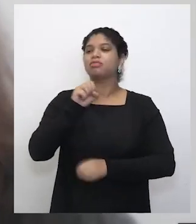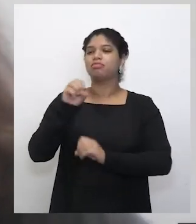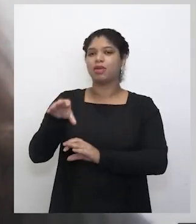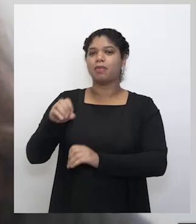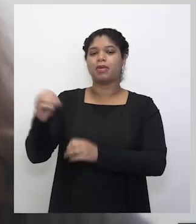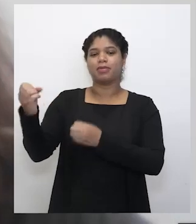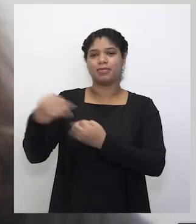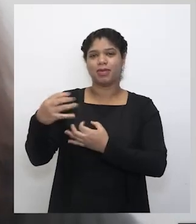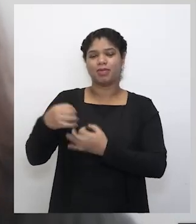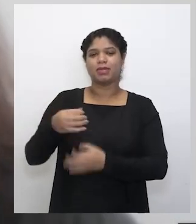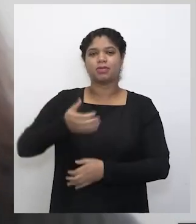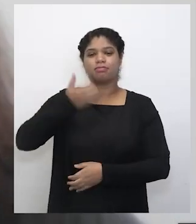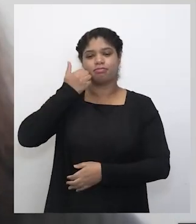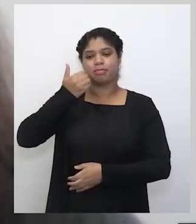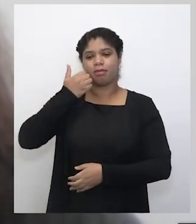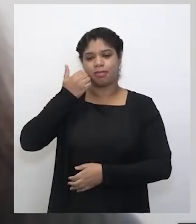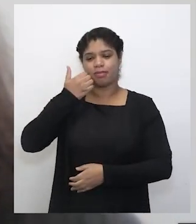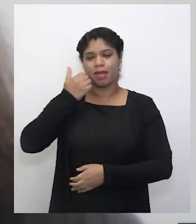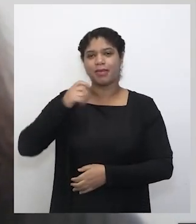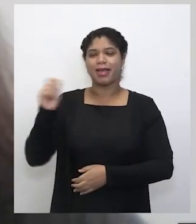a gente pega também